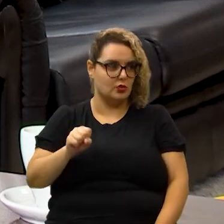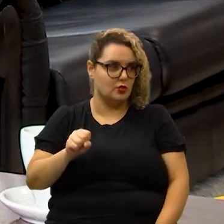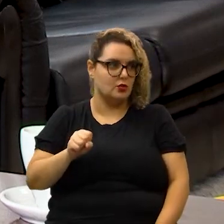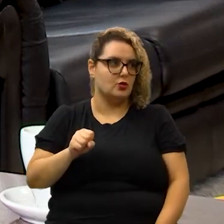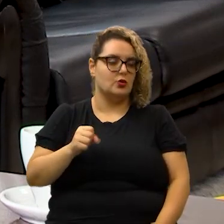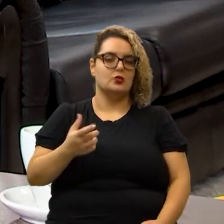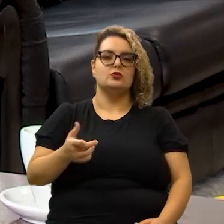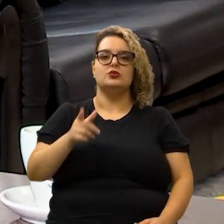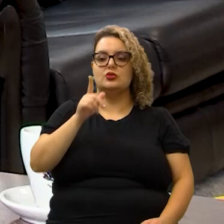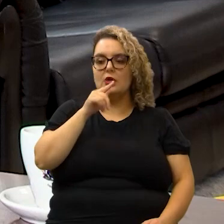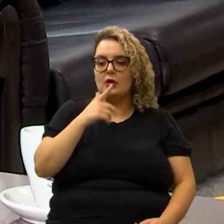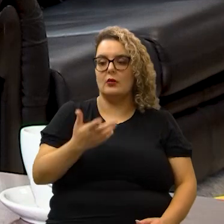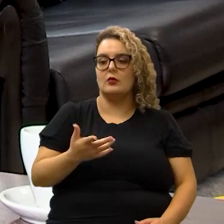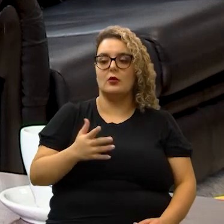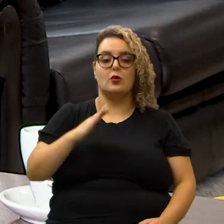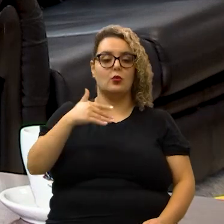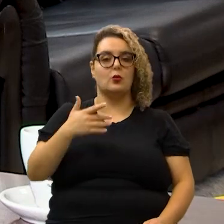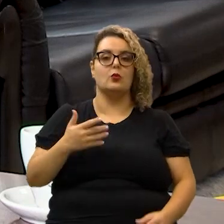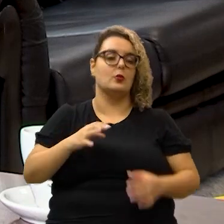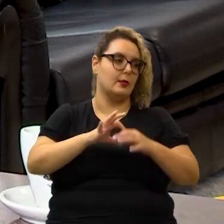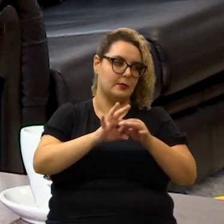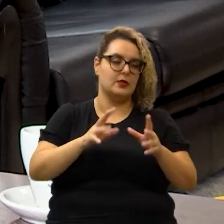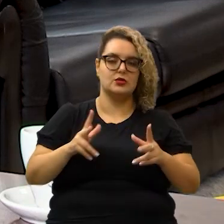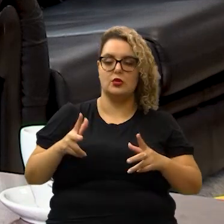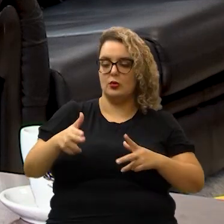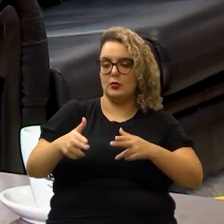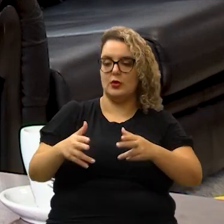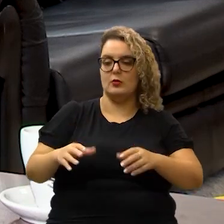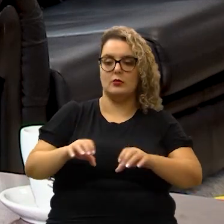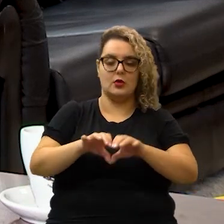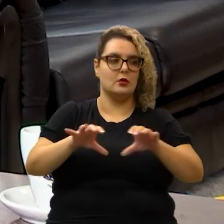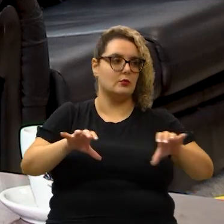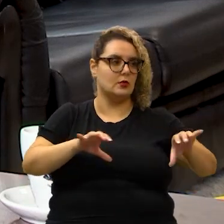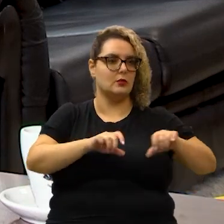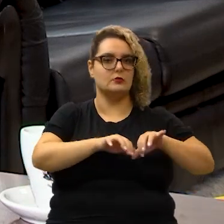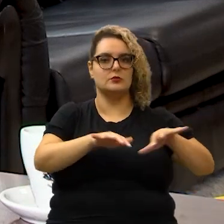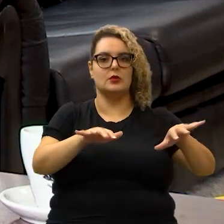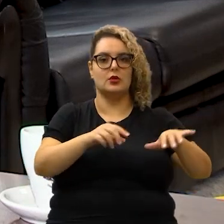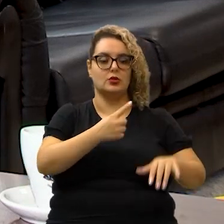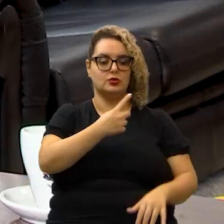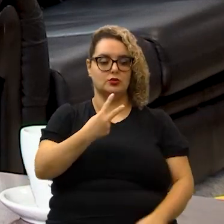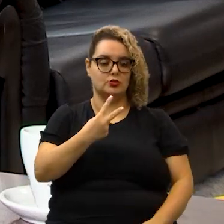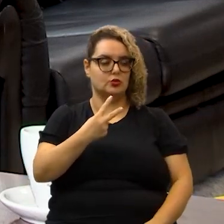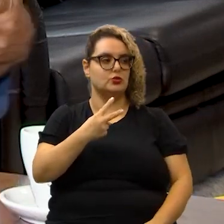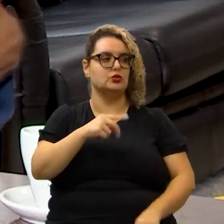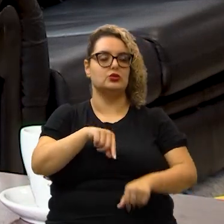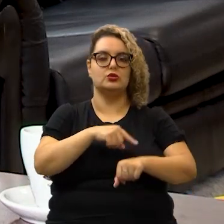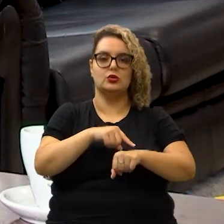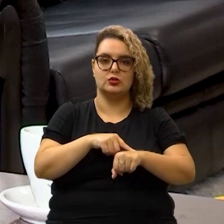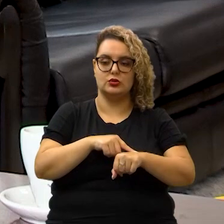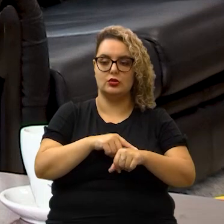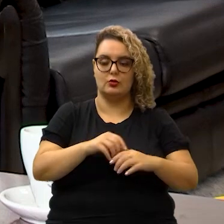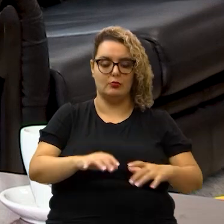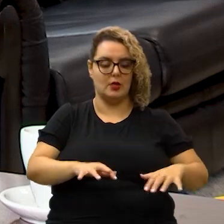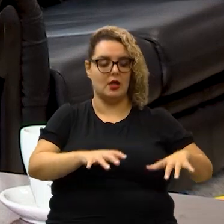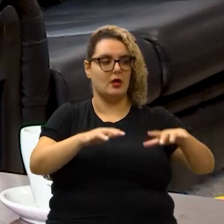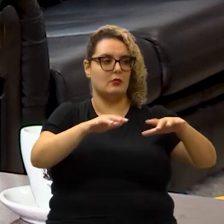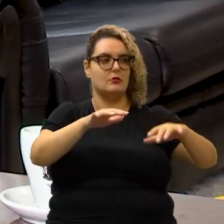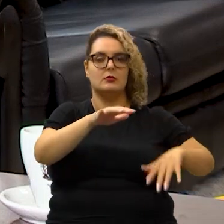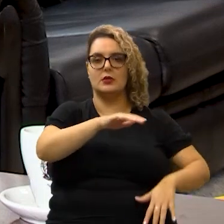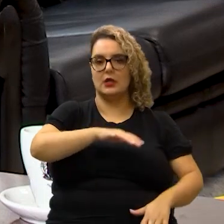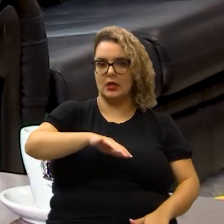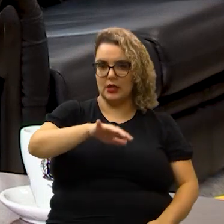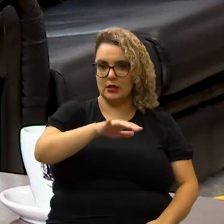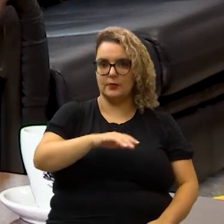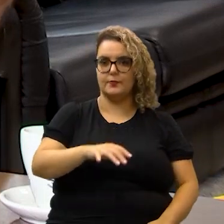interrupção, desabastecimento, 12 horas de abastecimento para aquela região. Cada